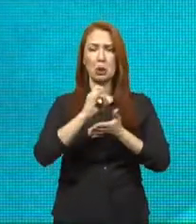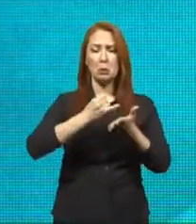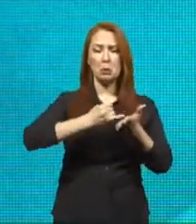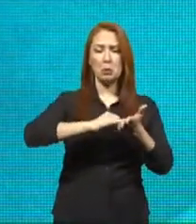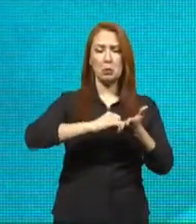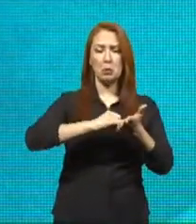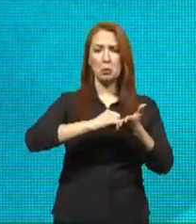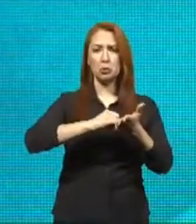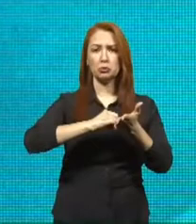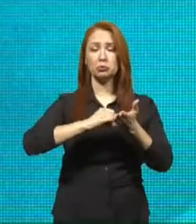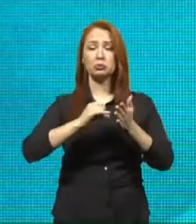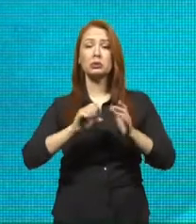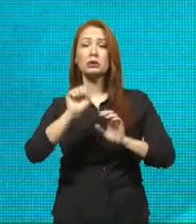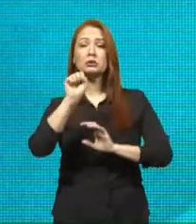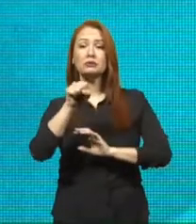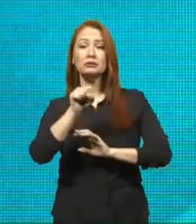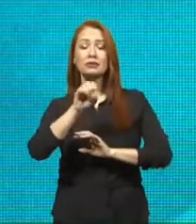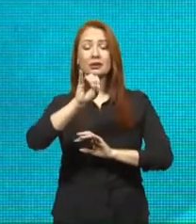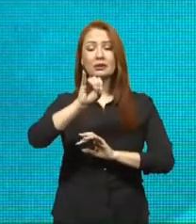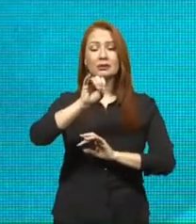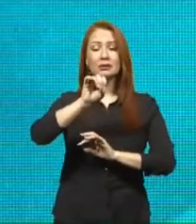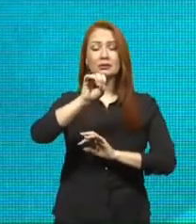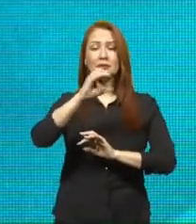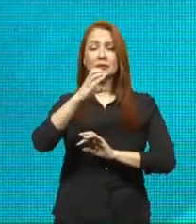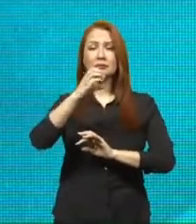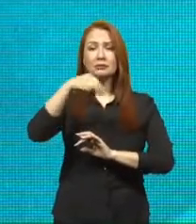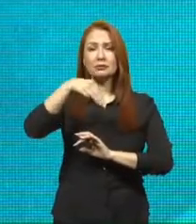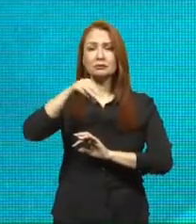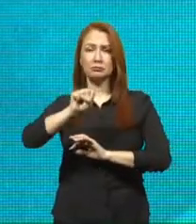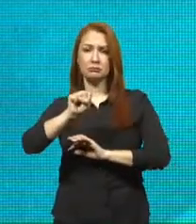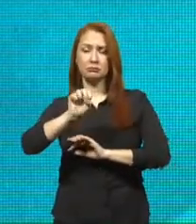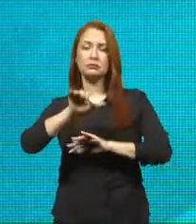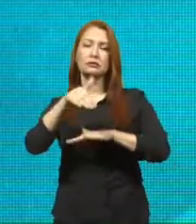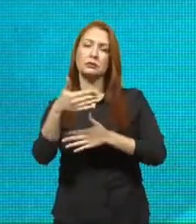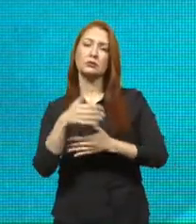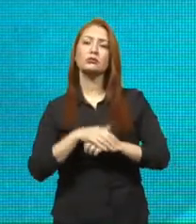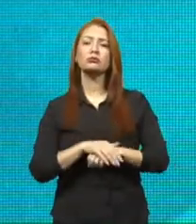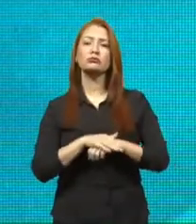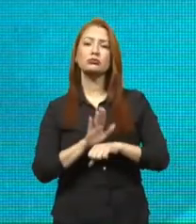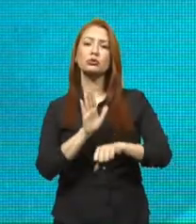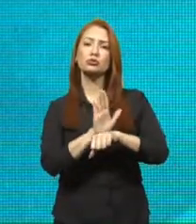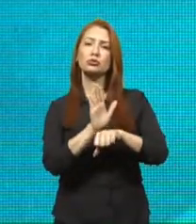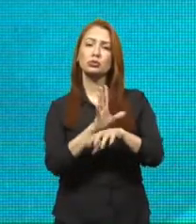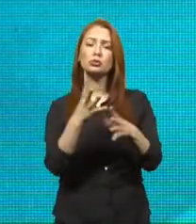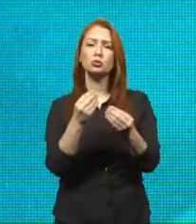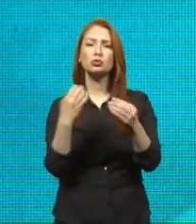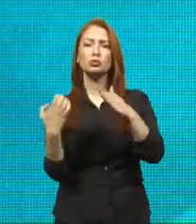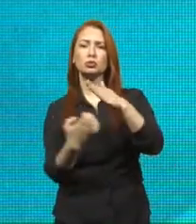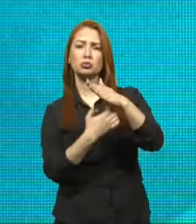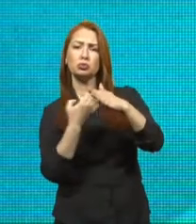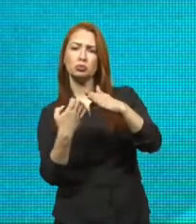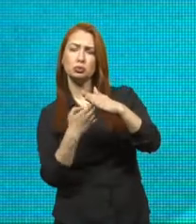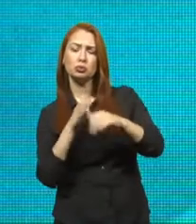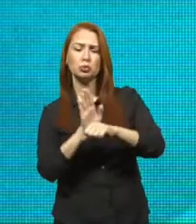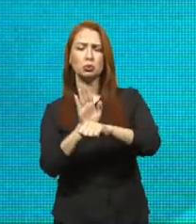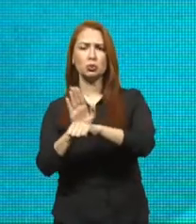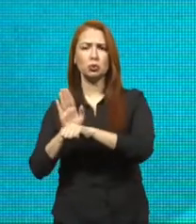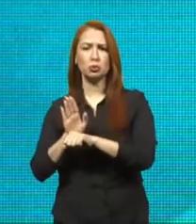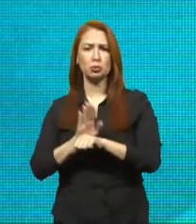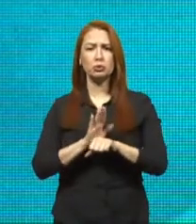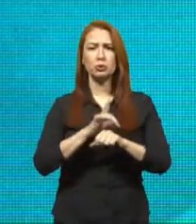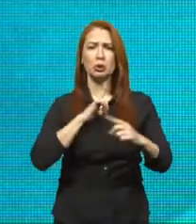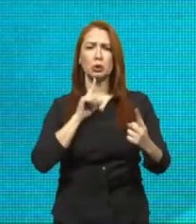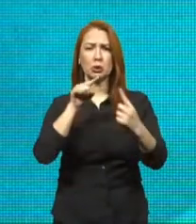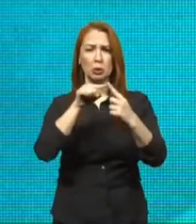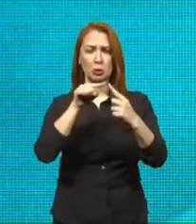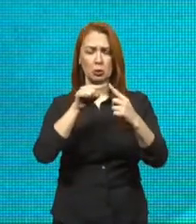E então possibilitando, né, que muitas cooperativas, associações e empresas ligadas à reciclagem, inclusive